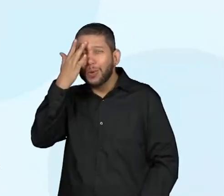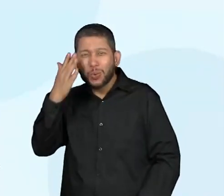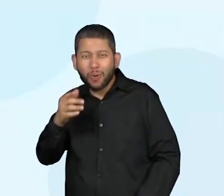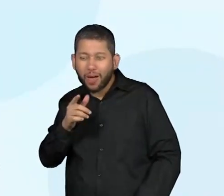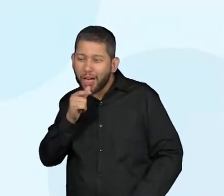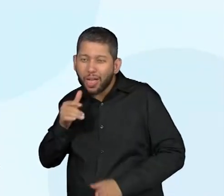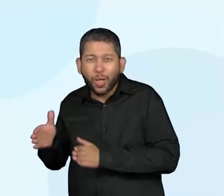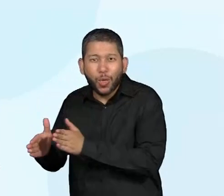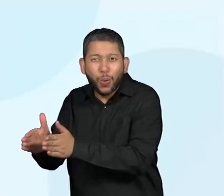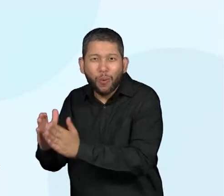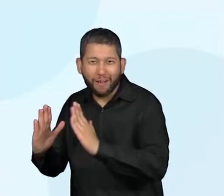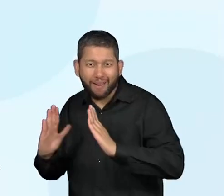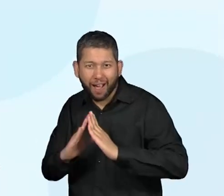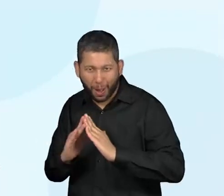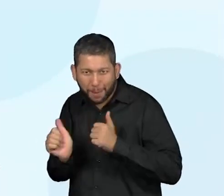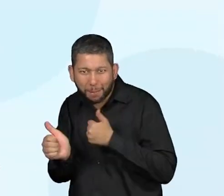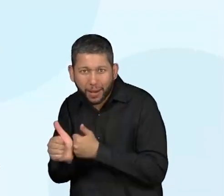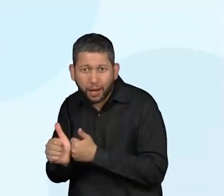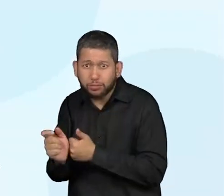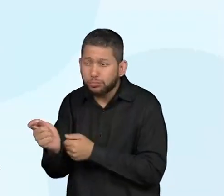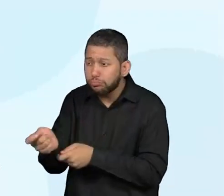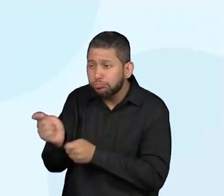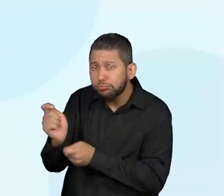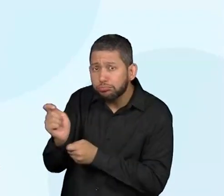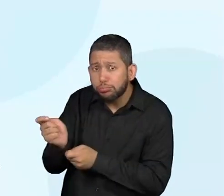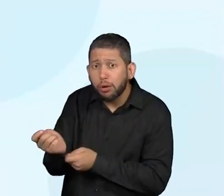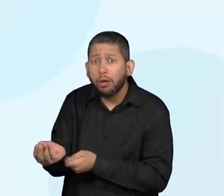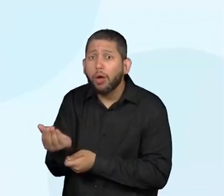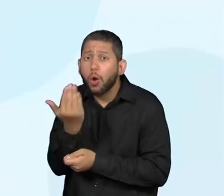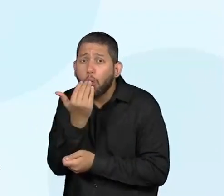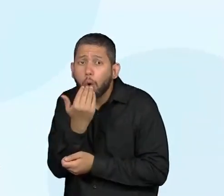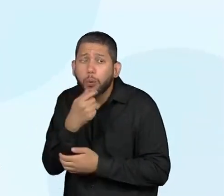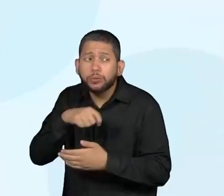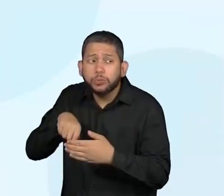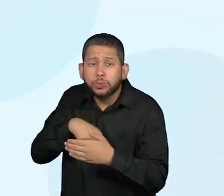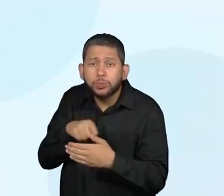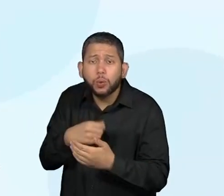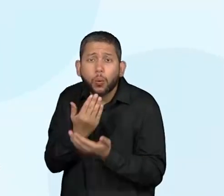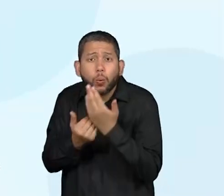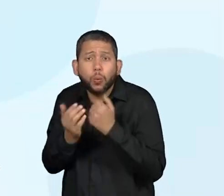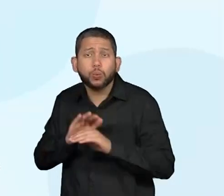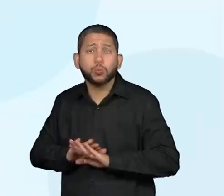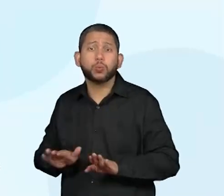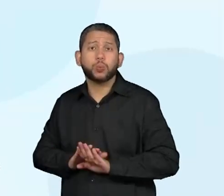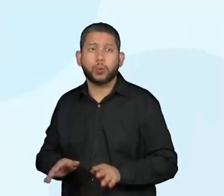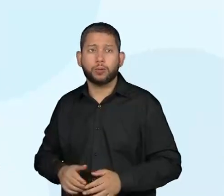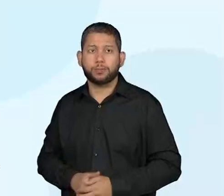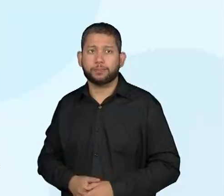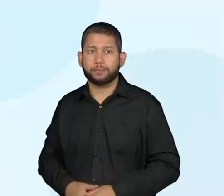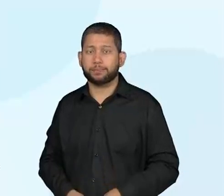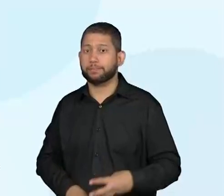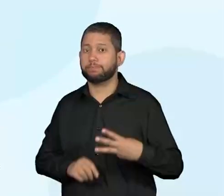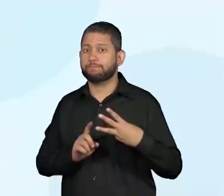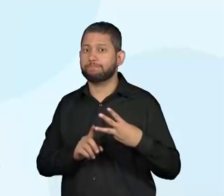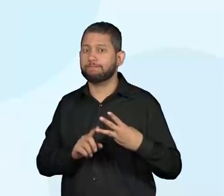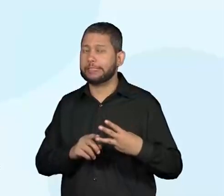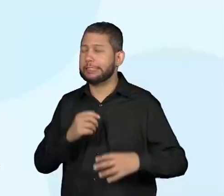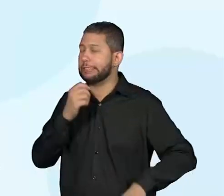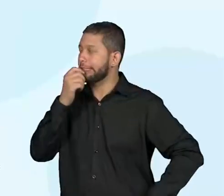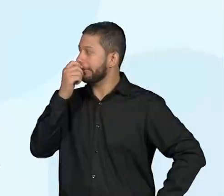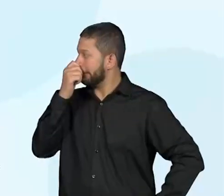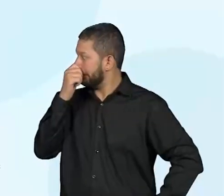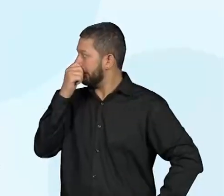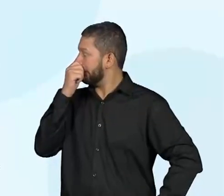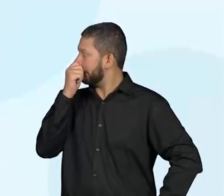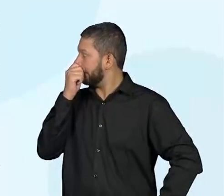O terceiro tipo de extrativismo é o de origem mineral. E esse eu quero que vocês deem mais atenção para